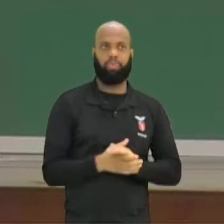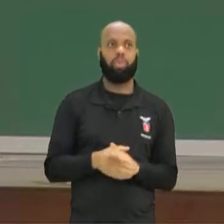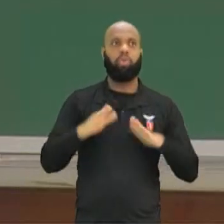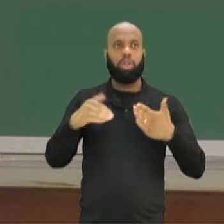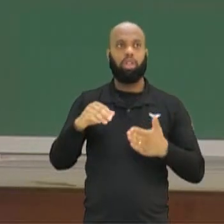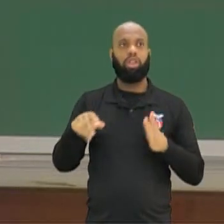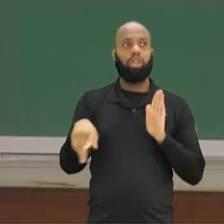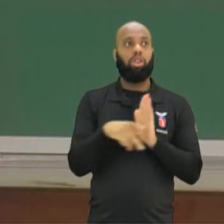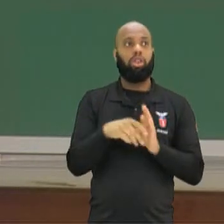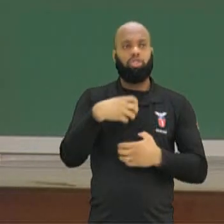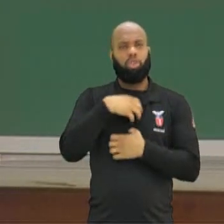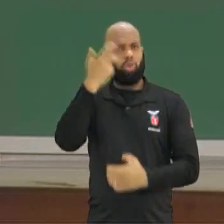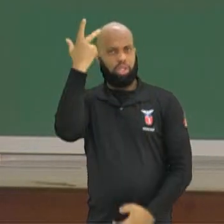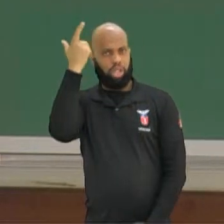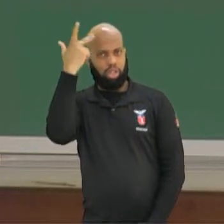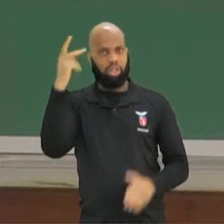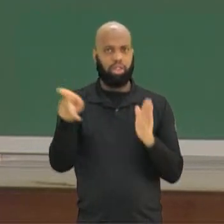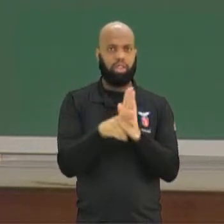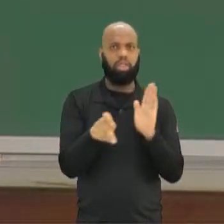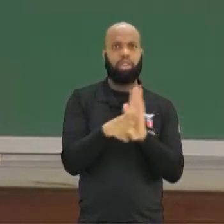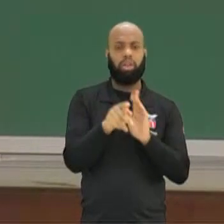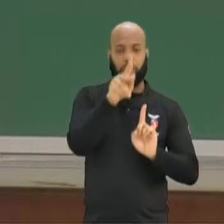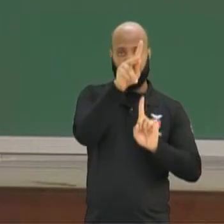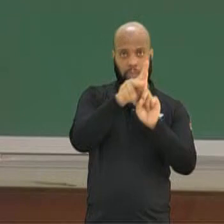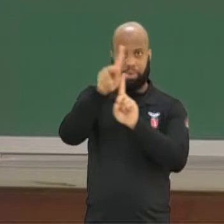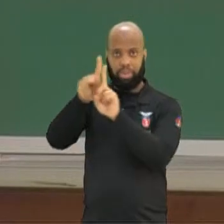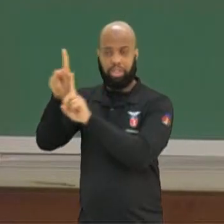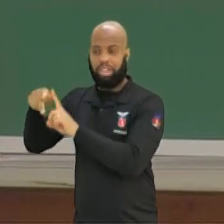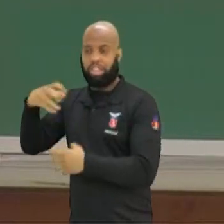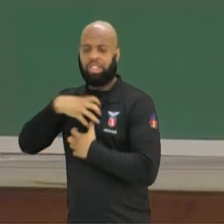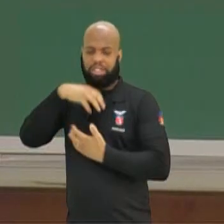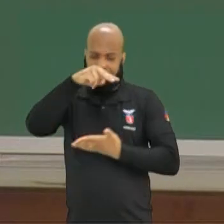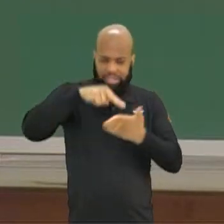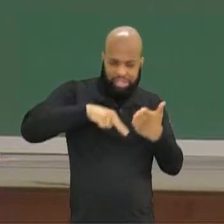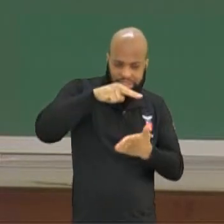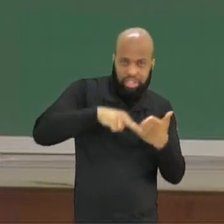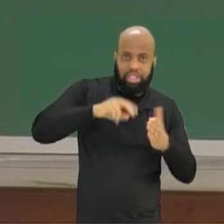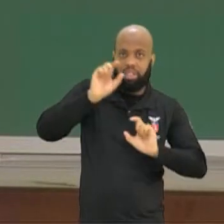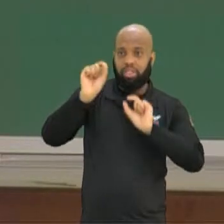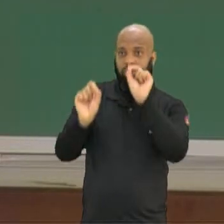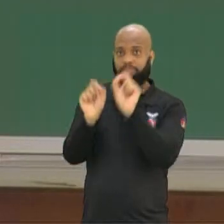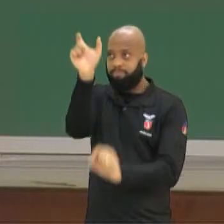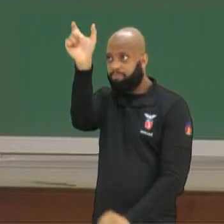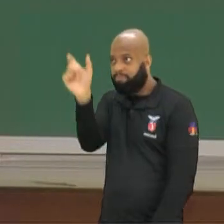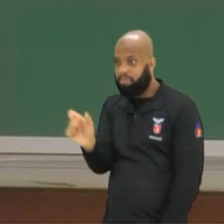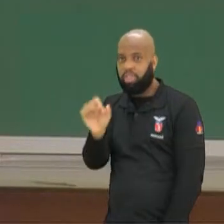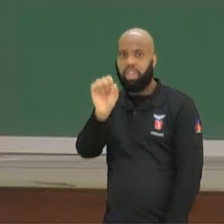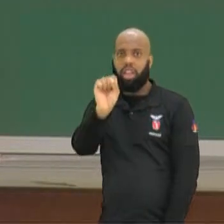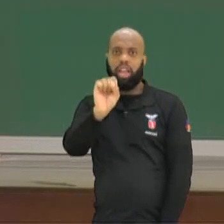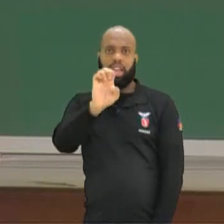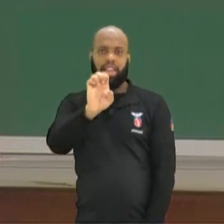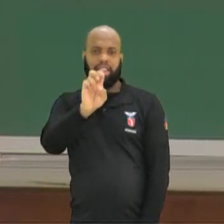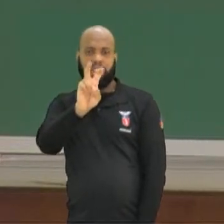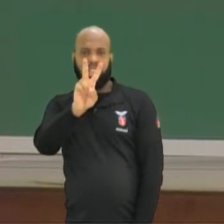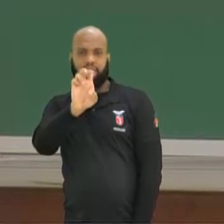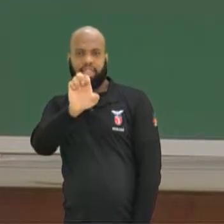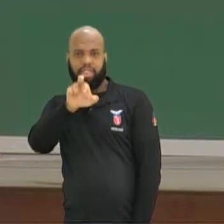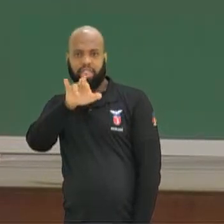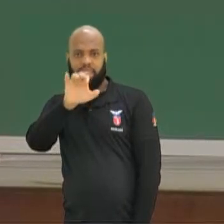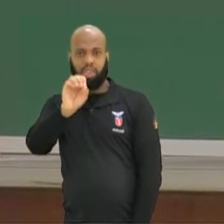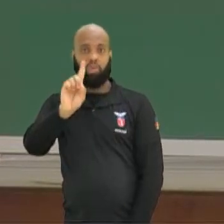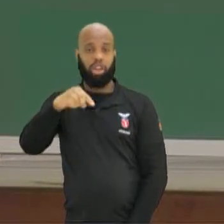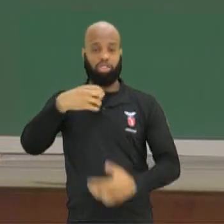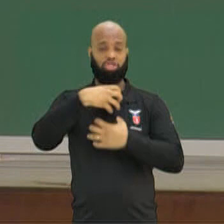E, naturalmente, o nosso personagem, com a leitura que nós fizemos, Severino era humilde em todos os aspectos, moral,